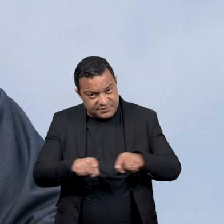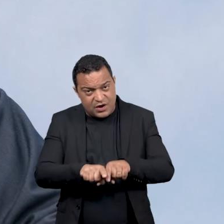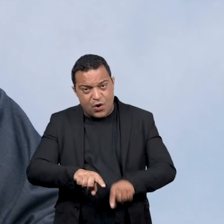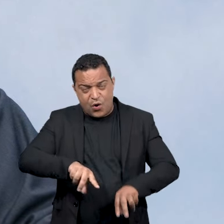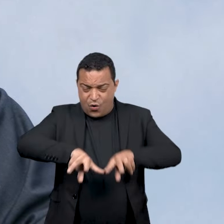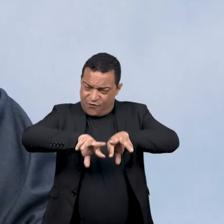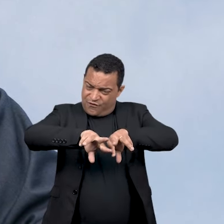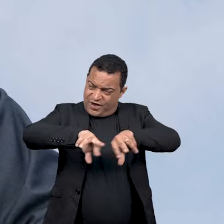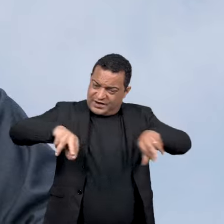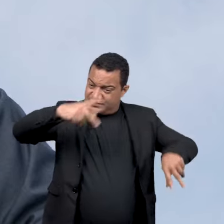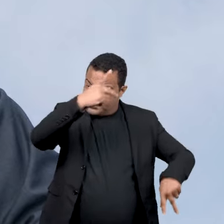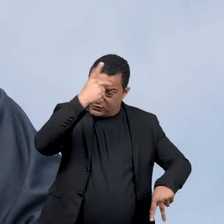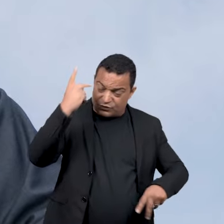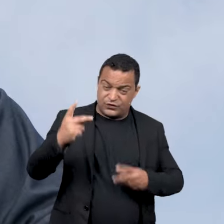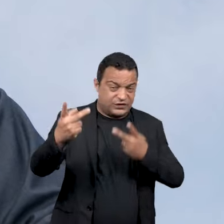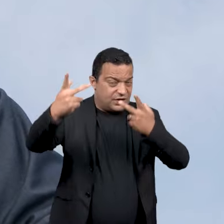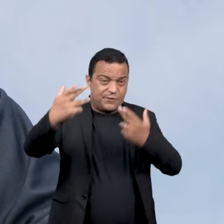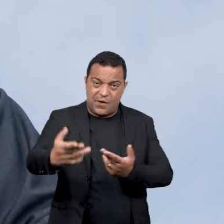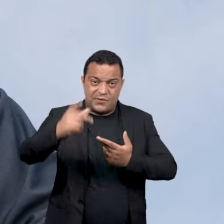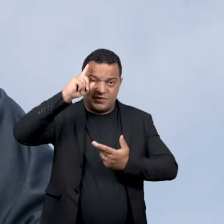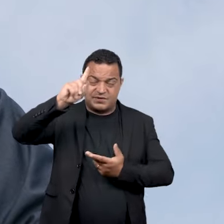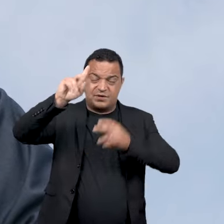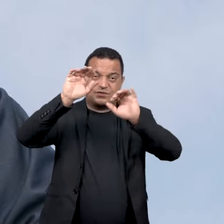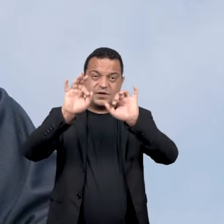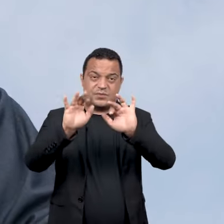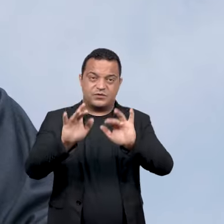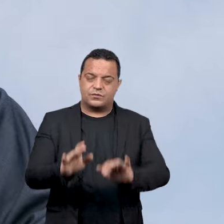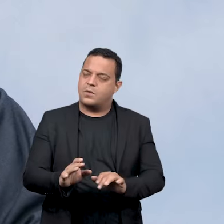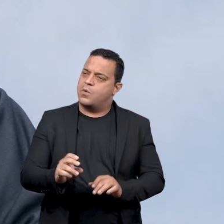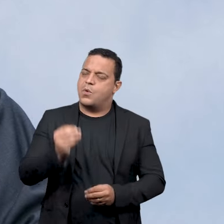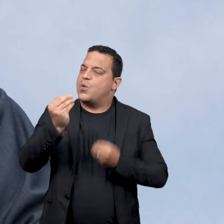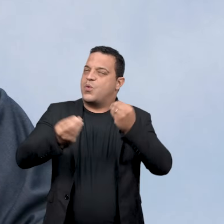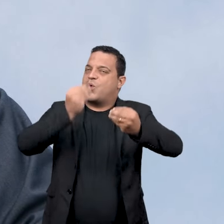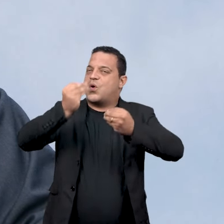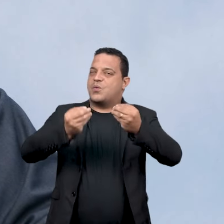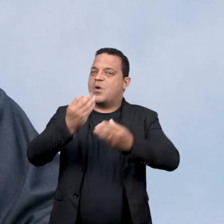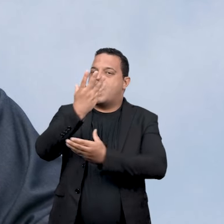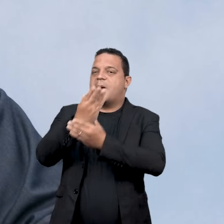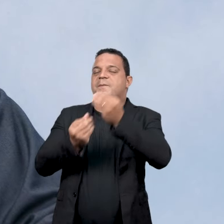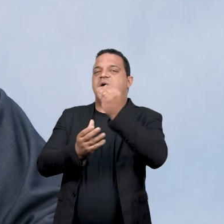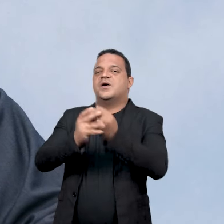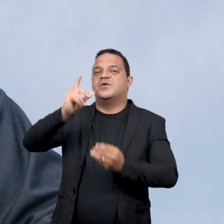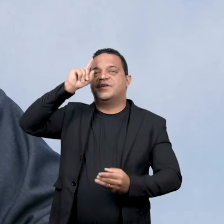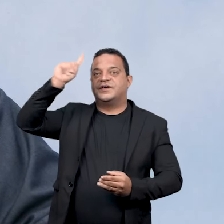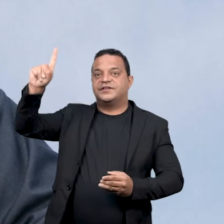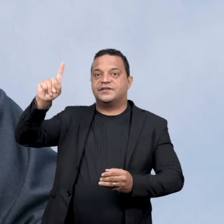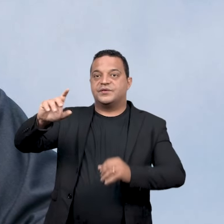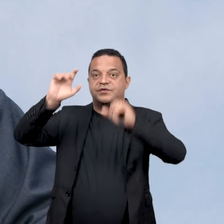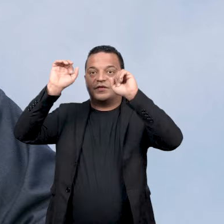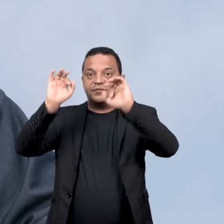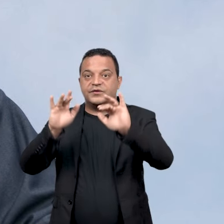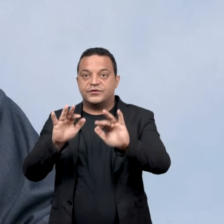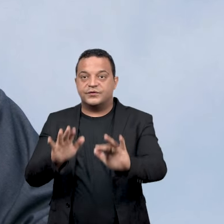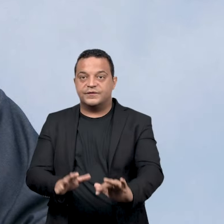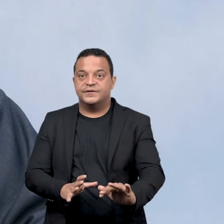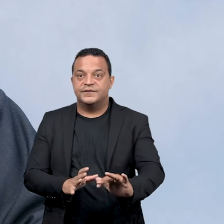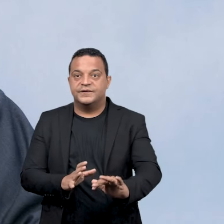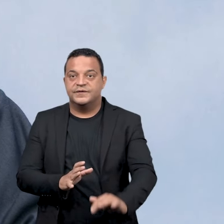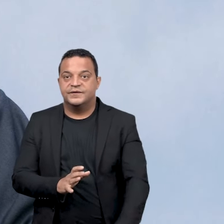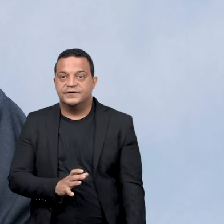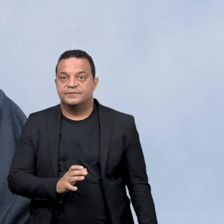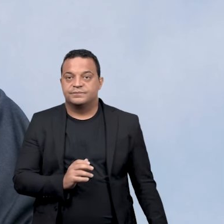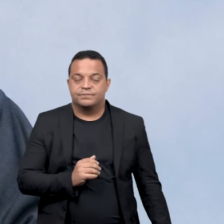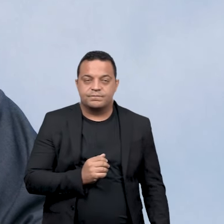tantas outras. Louvado seja o nome do Senhor, porque sabemos que é a mão do Senhor que tem, de fato, nos sustentado.